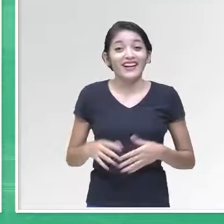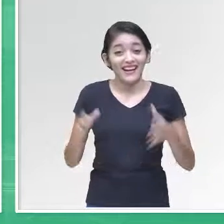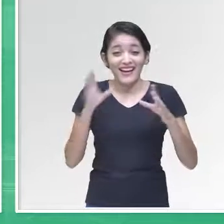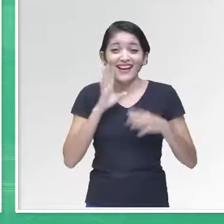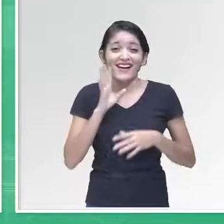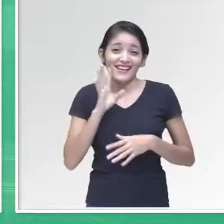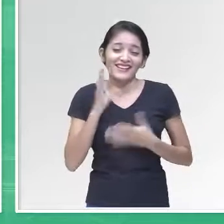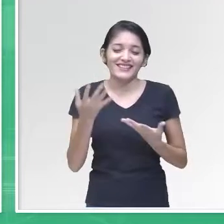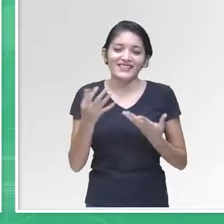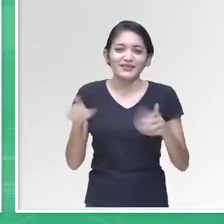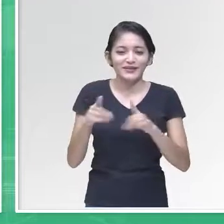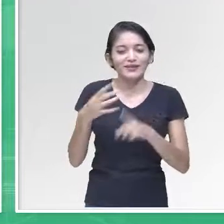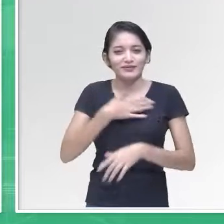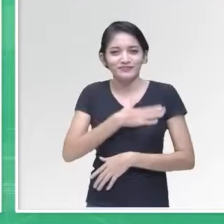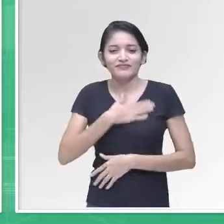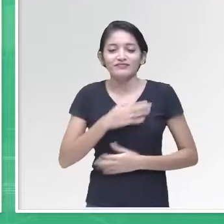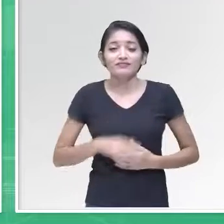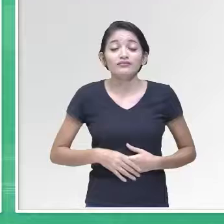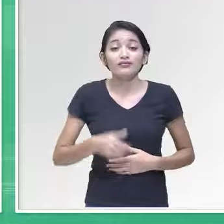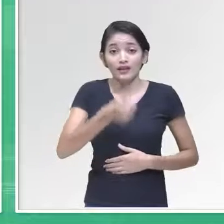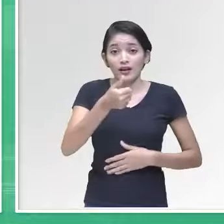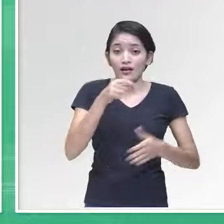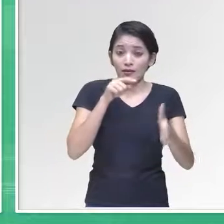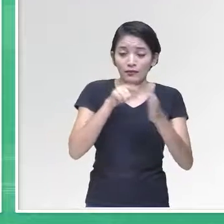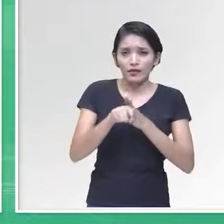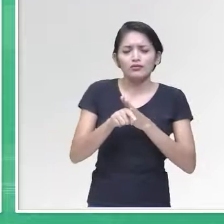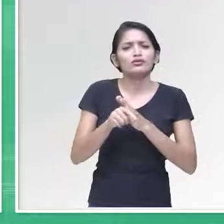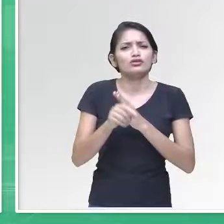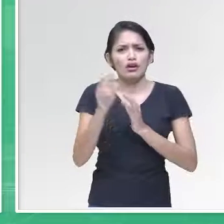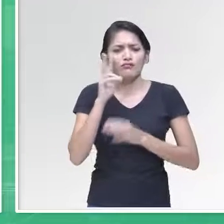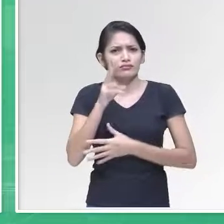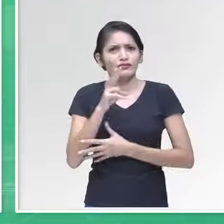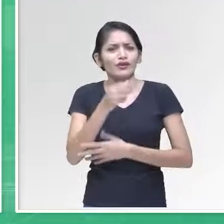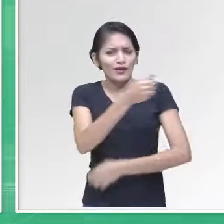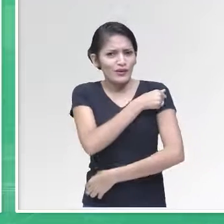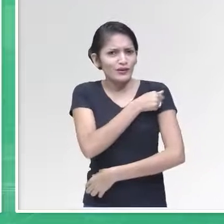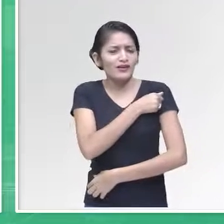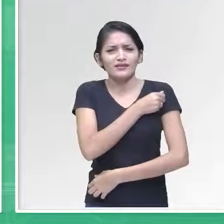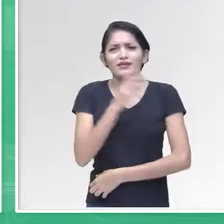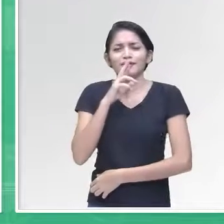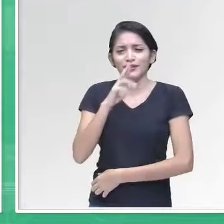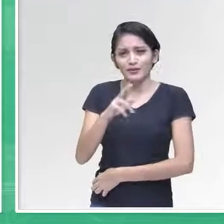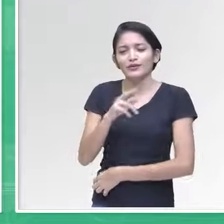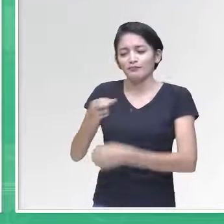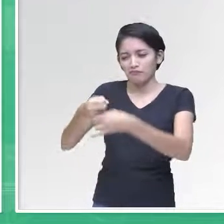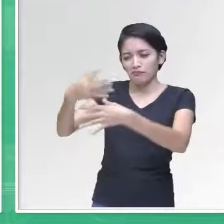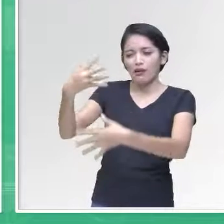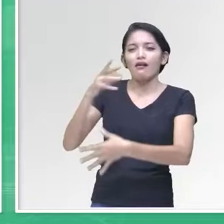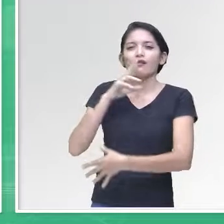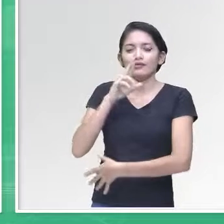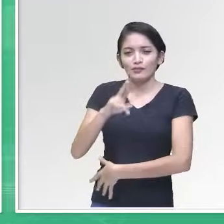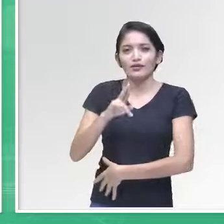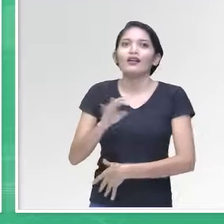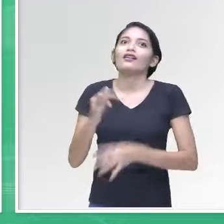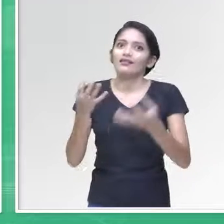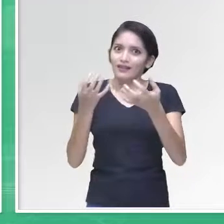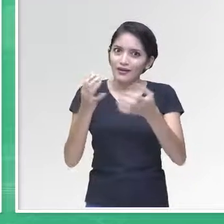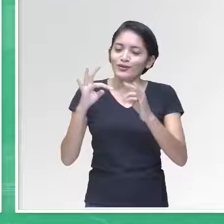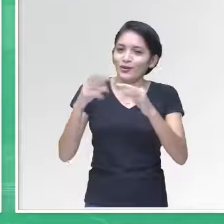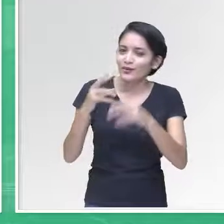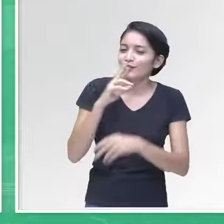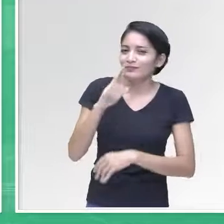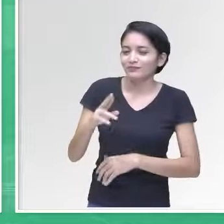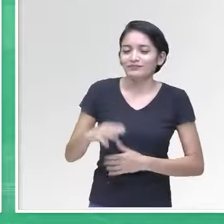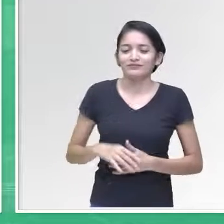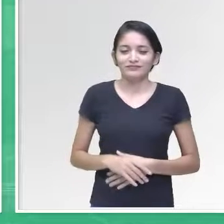gente, vamos lá. Na questão 1, eu já vi que a galera está respondendo aqui bacana no chat, viu? E é isso aí mesmo. Quero todo mundo respondendo. Vamos